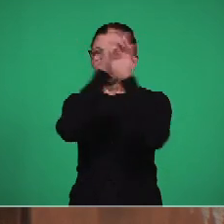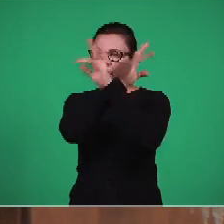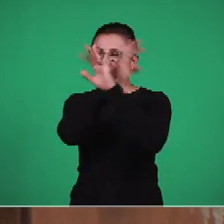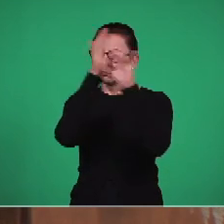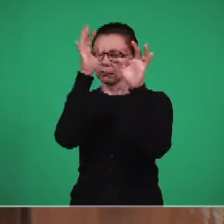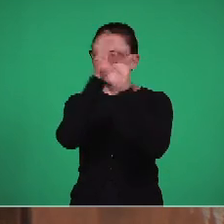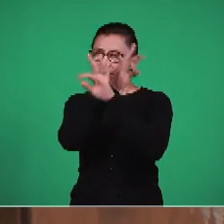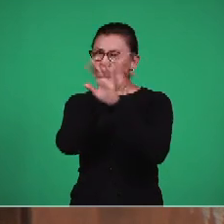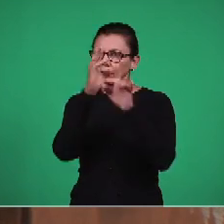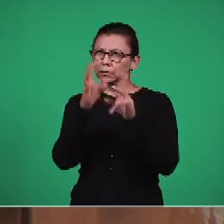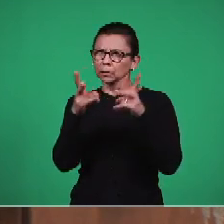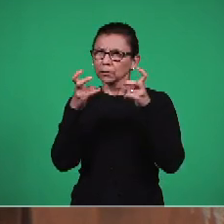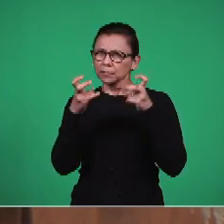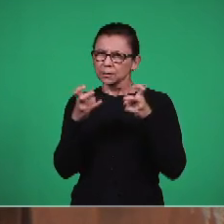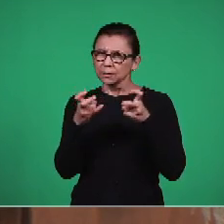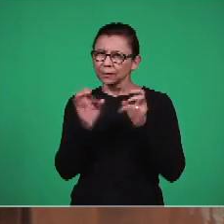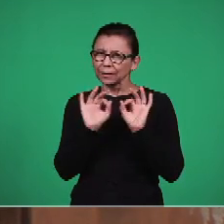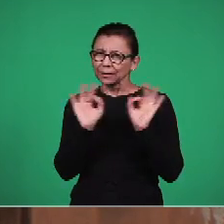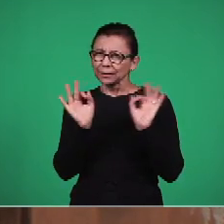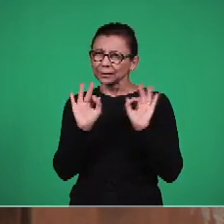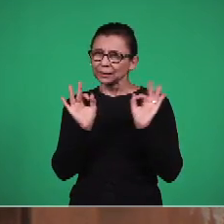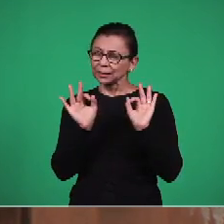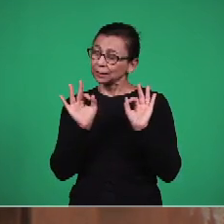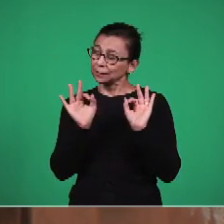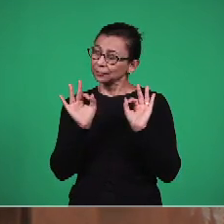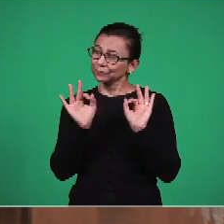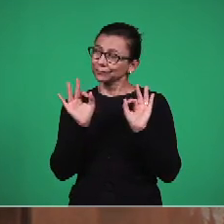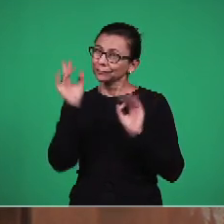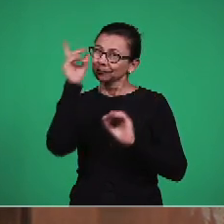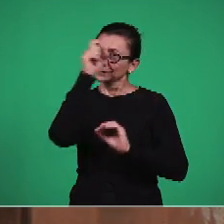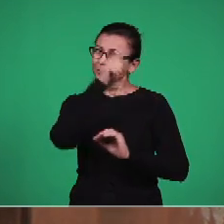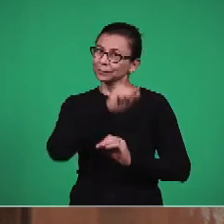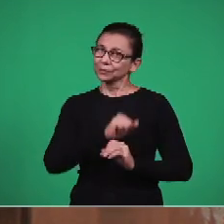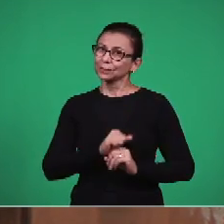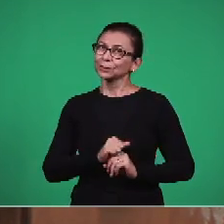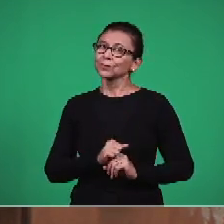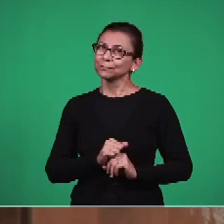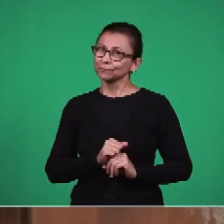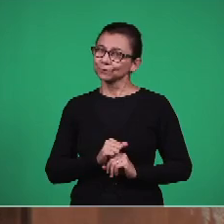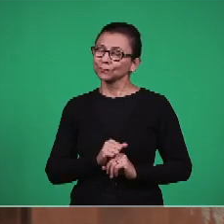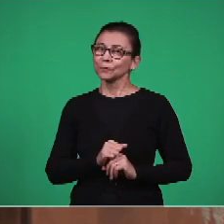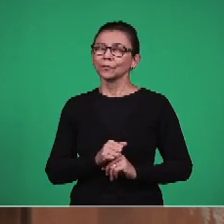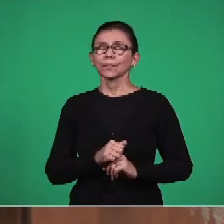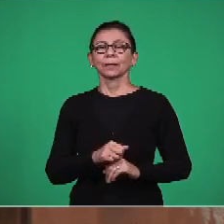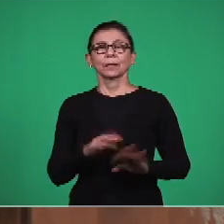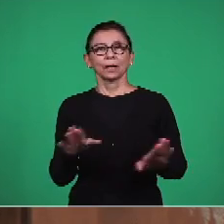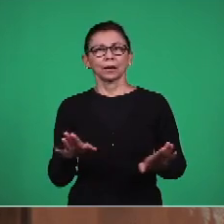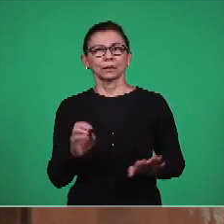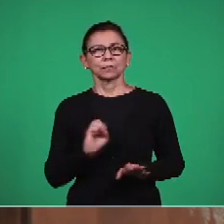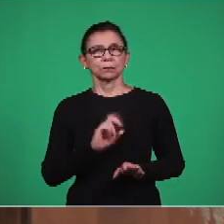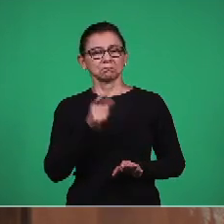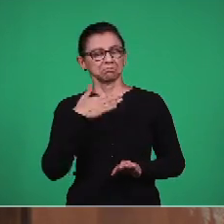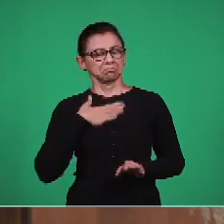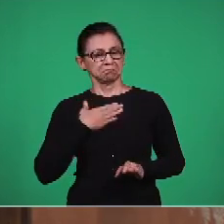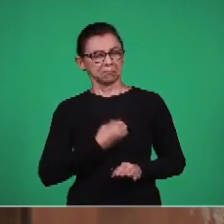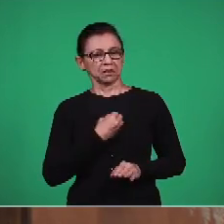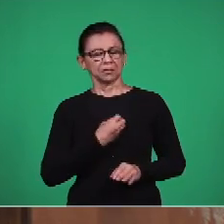dados para prevenir dos problemas que estão diante de você. Você vai sair de casa hoje? Vai. Está tudo certo.